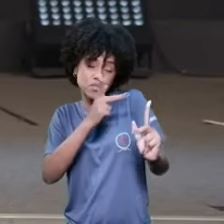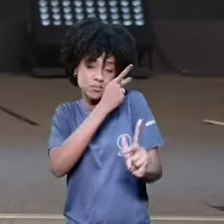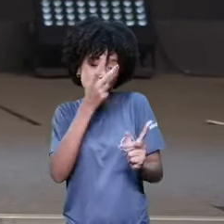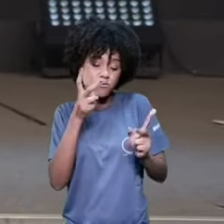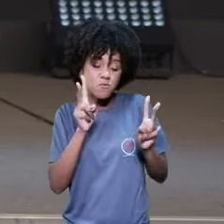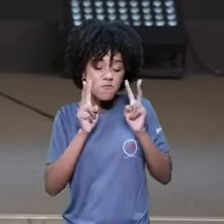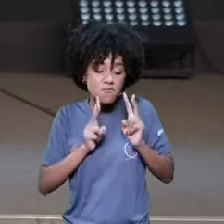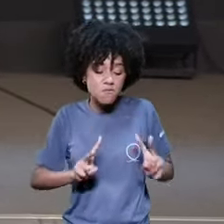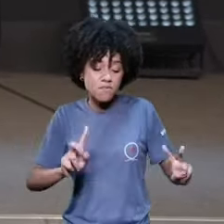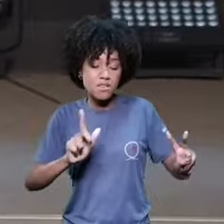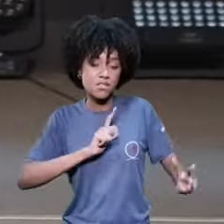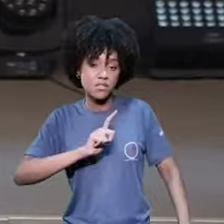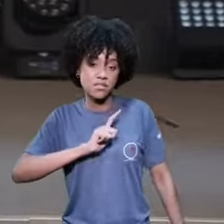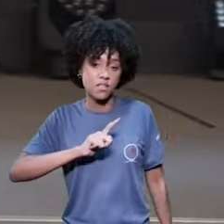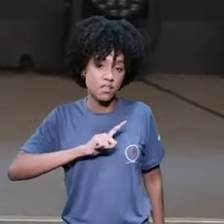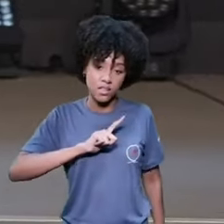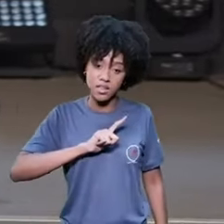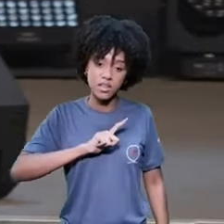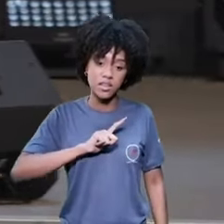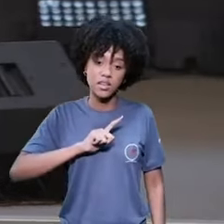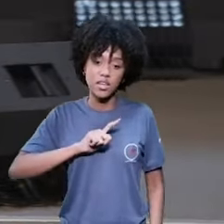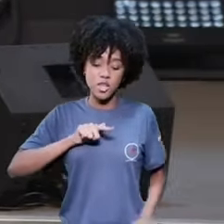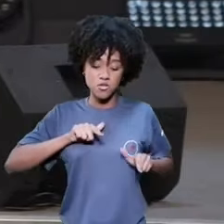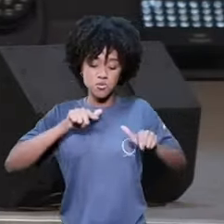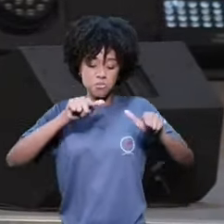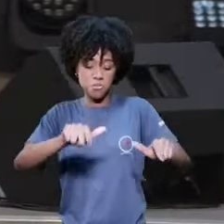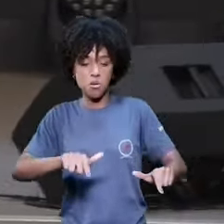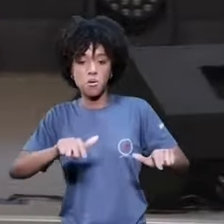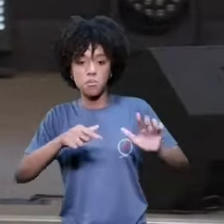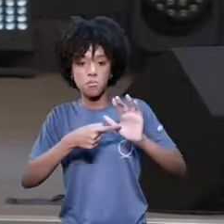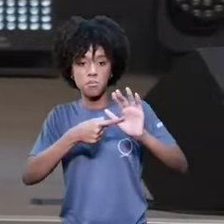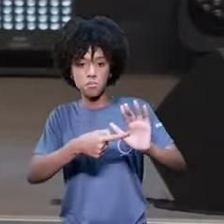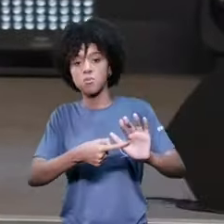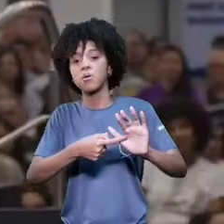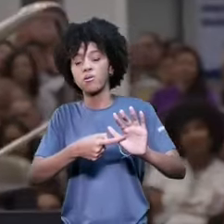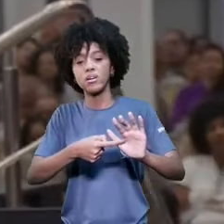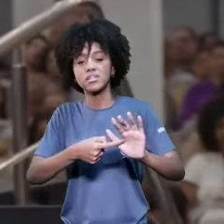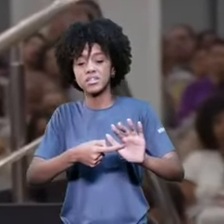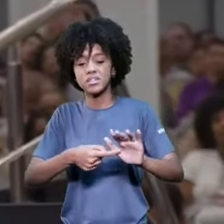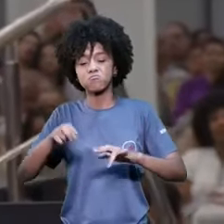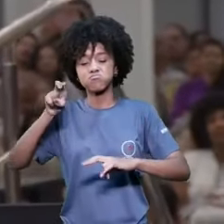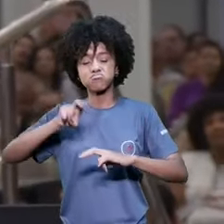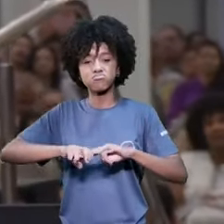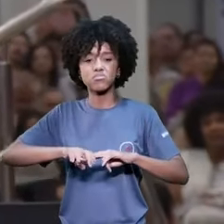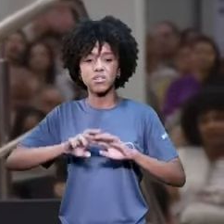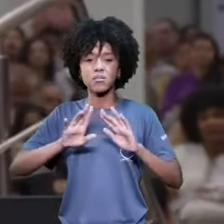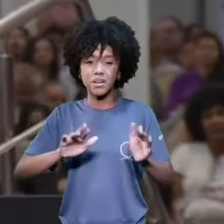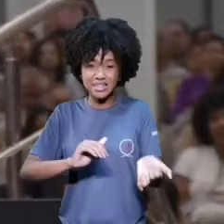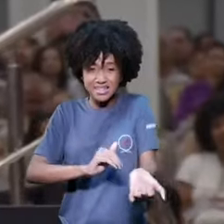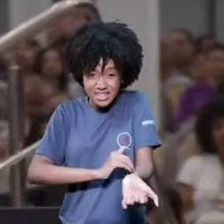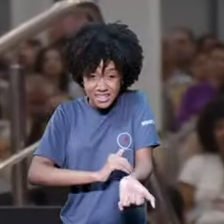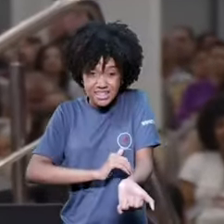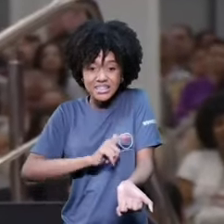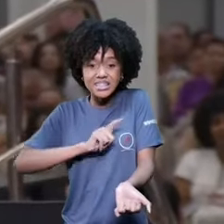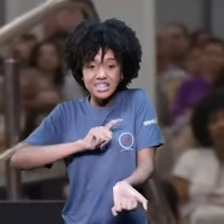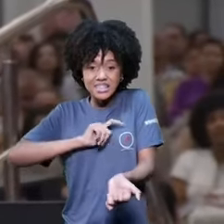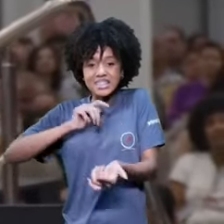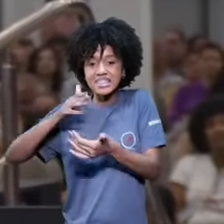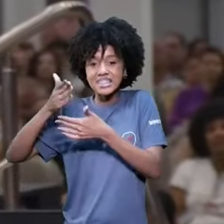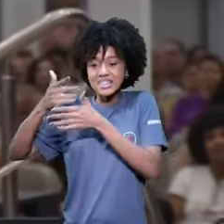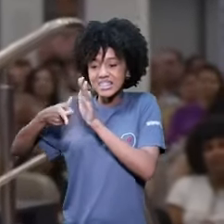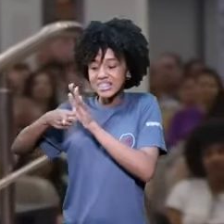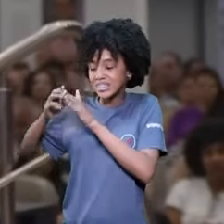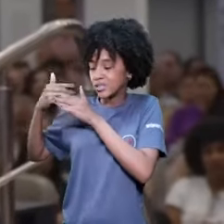tem. Diploma você senta na cadeira para ter, cicatriz você vence na vida para receber. O processo é doloroso, o